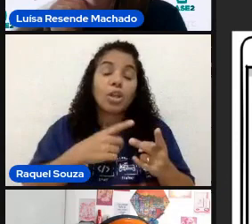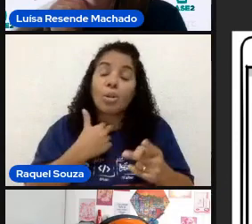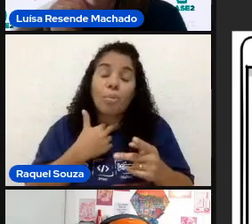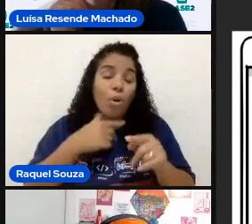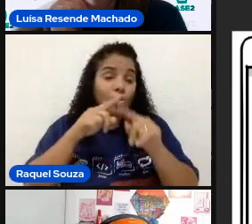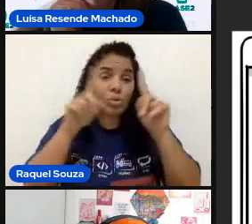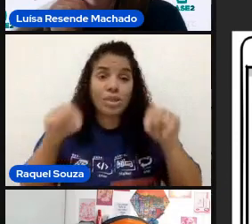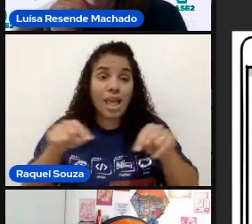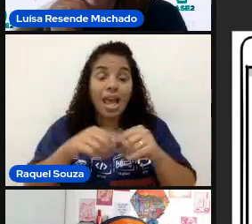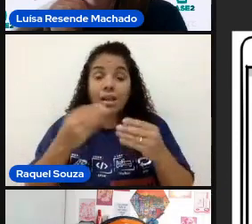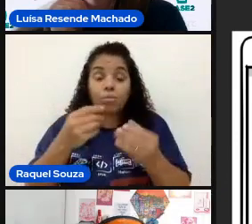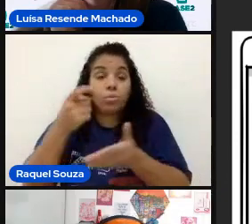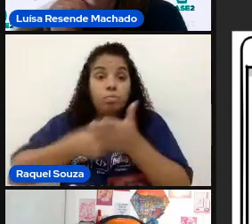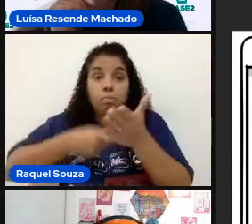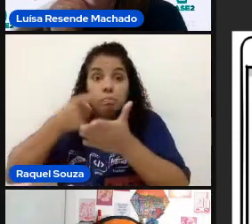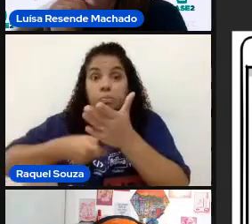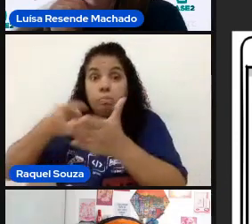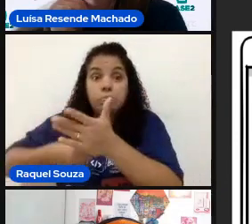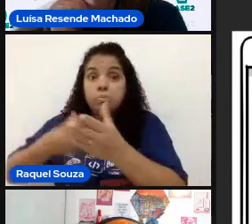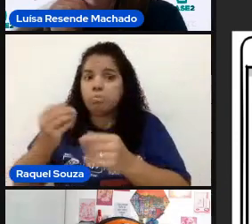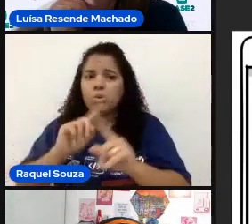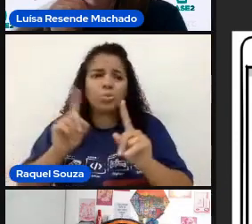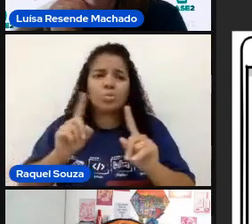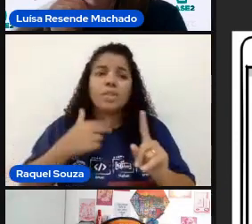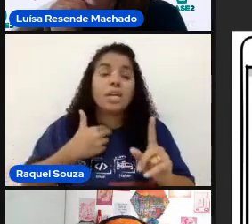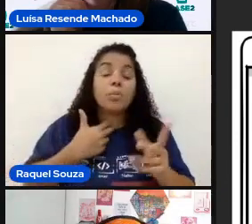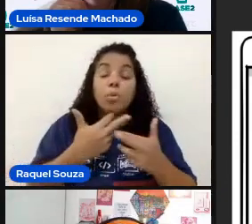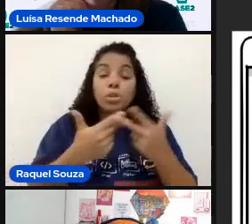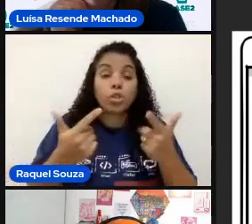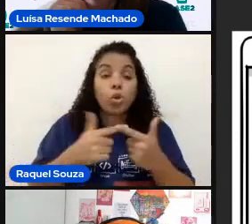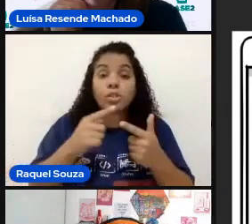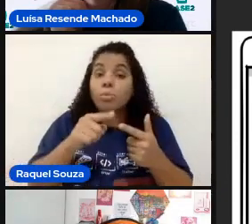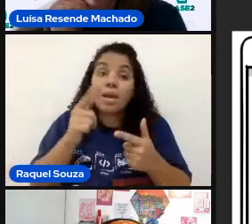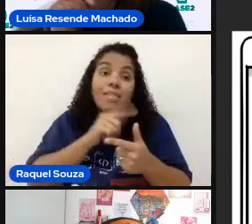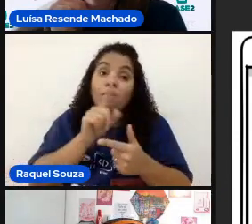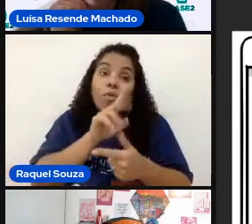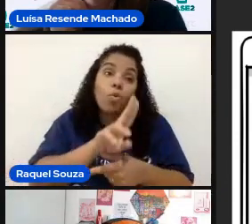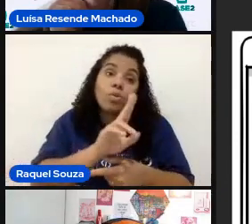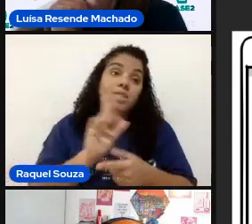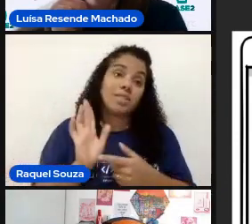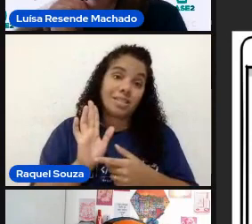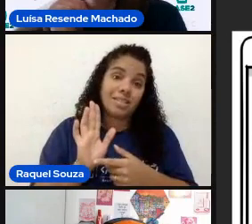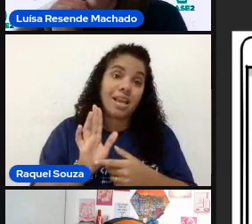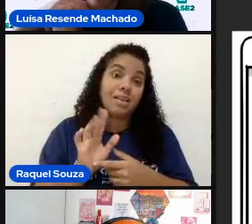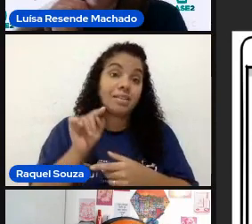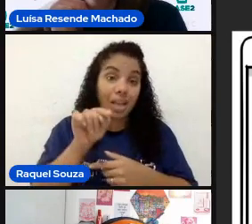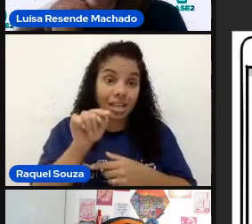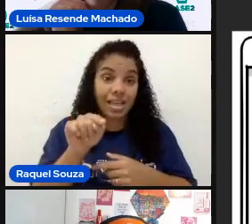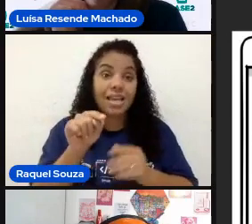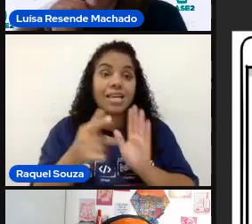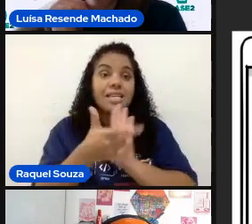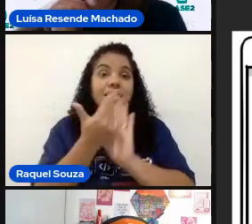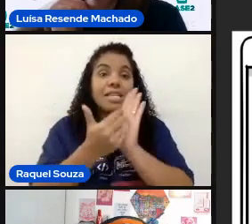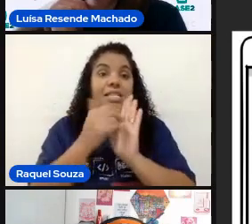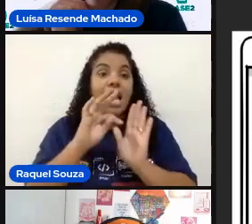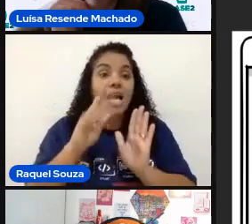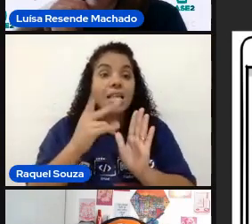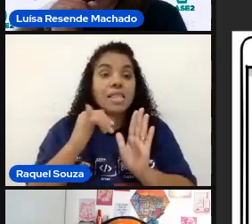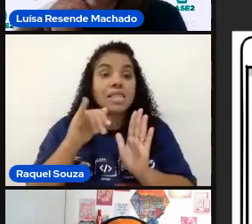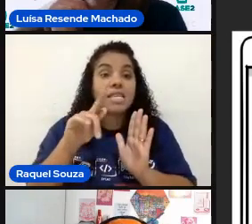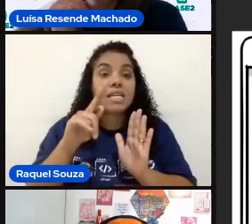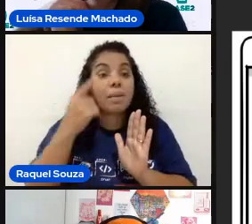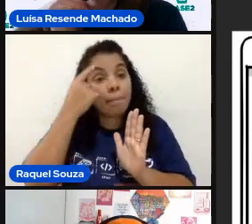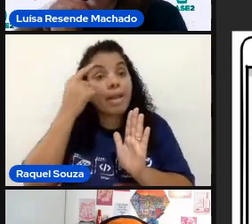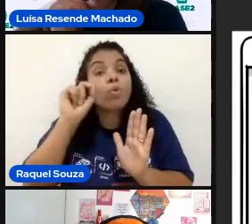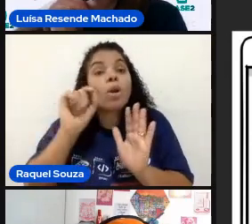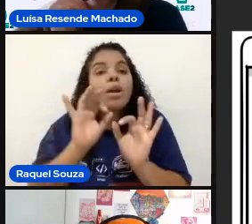muito texto ou com muitos espaços, porque essa pessoa ela não vai conseguir utilizar. Então, aqui o Design Thinking ele se aplica no simples. Então, uma